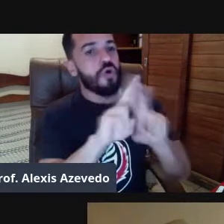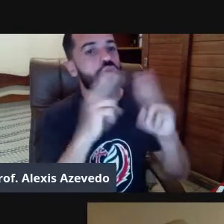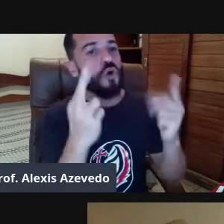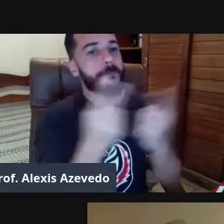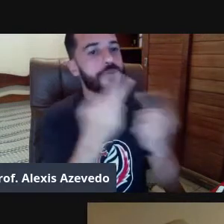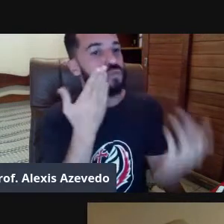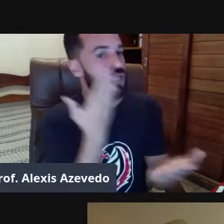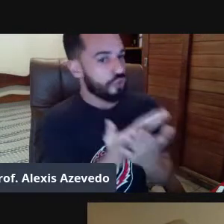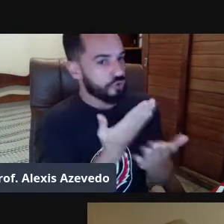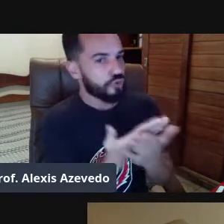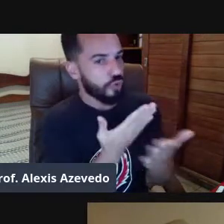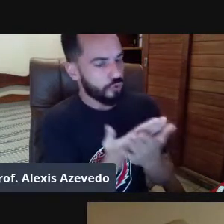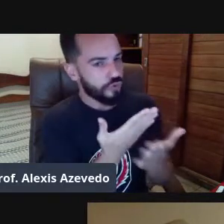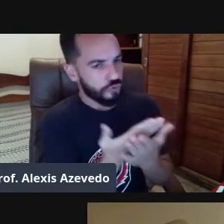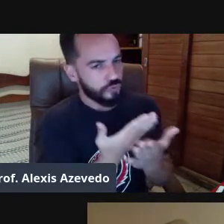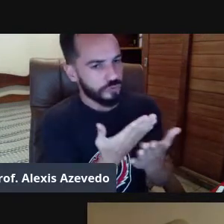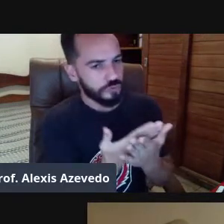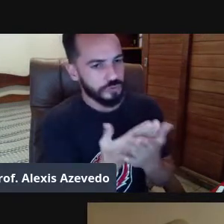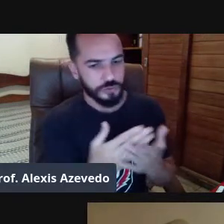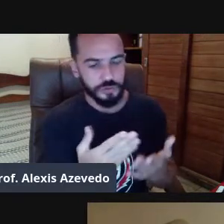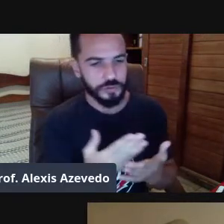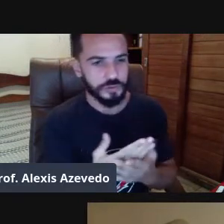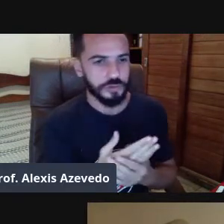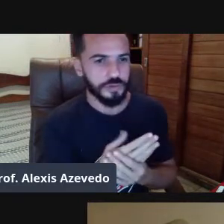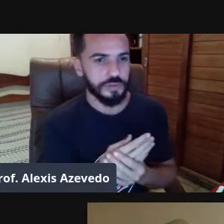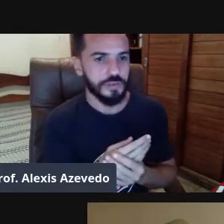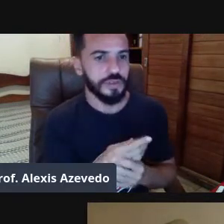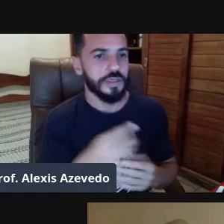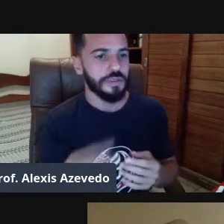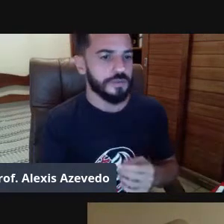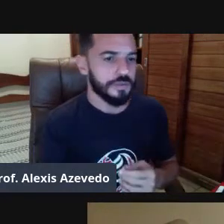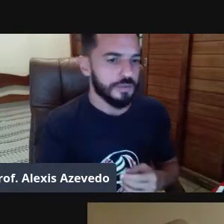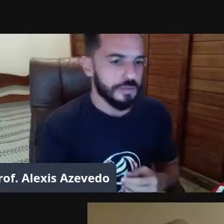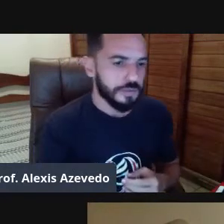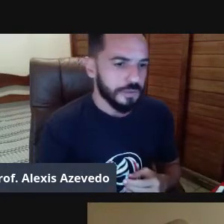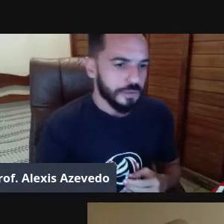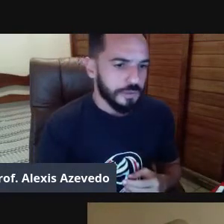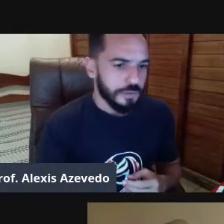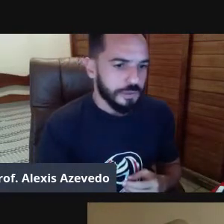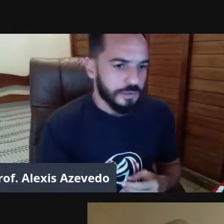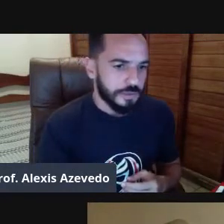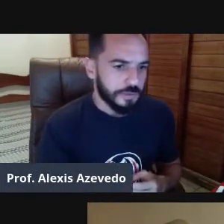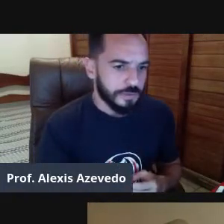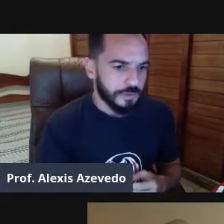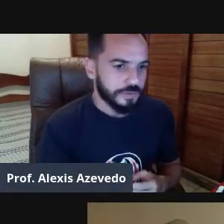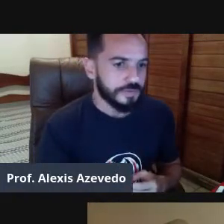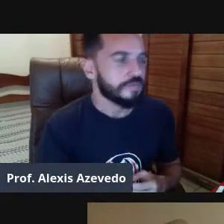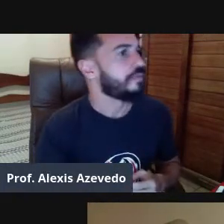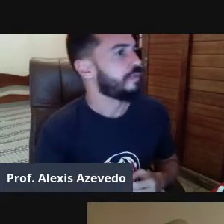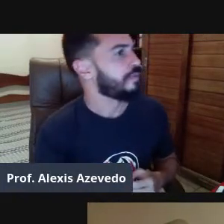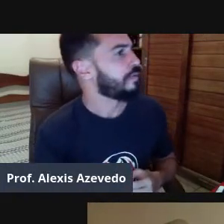temos, assim, enfim, a escola, ela tem uma biblioteca muito boa, né?